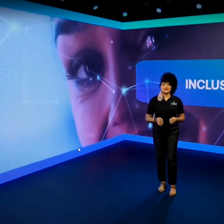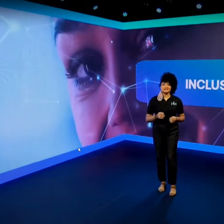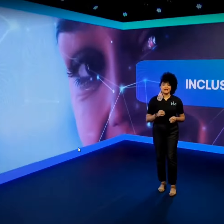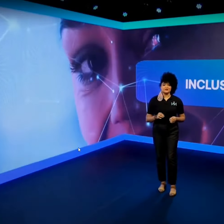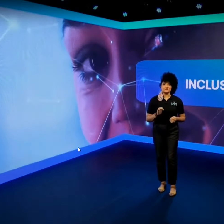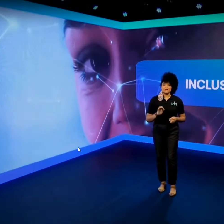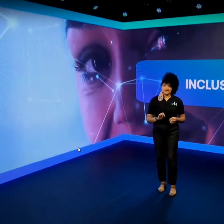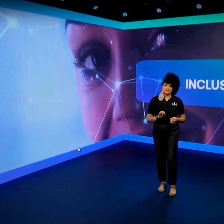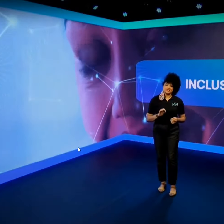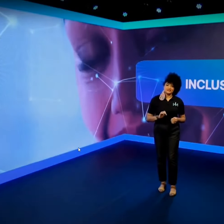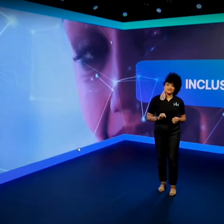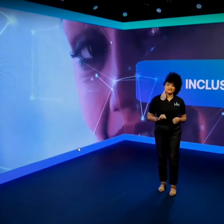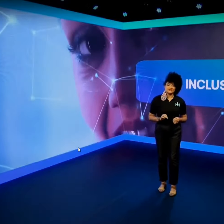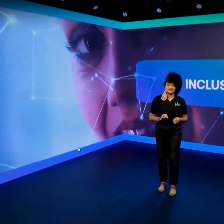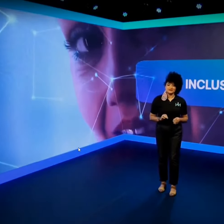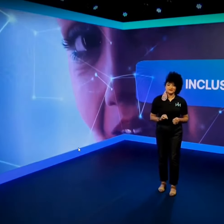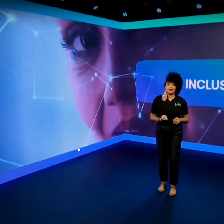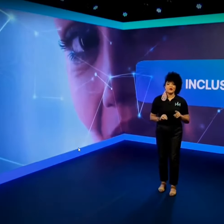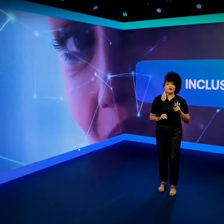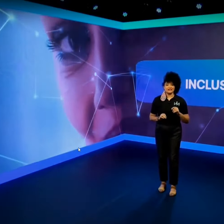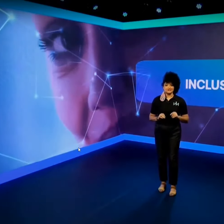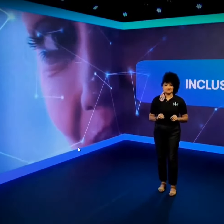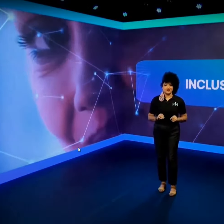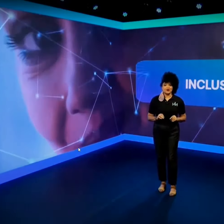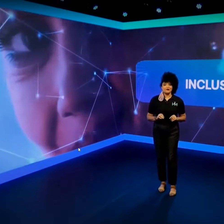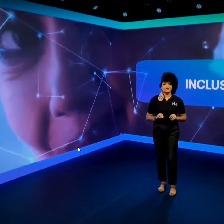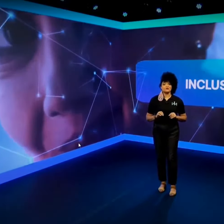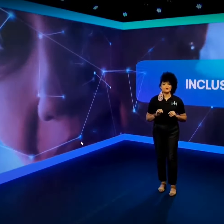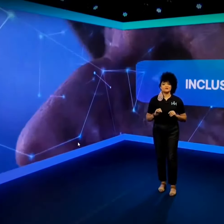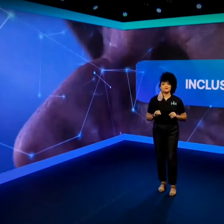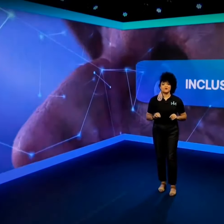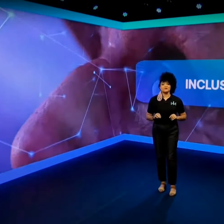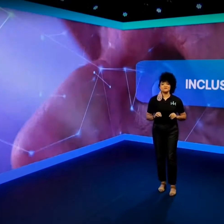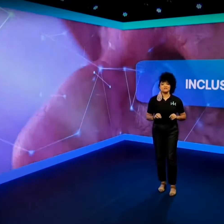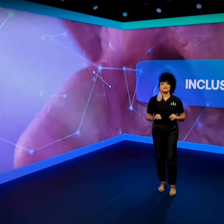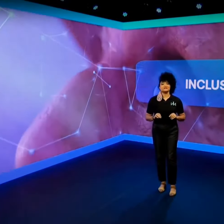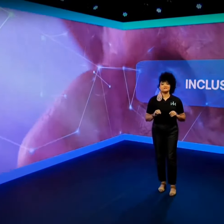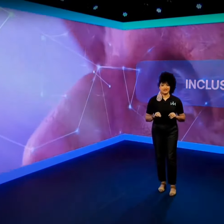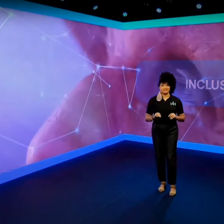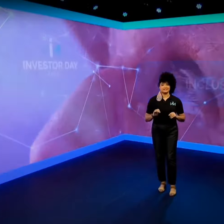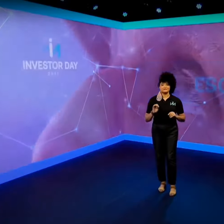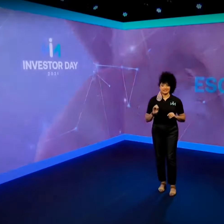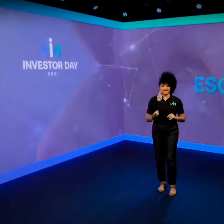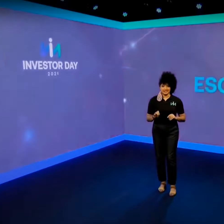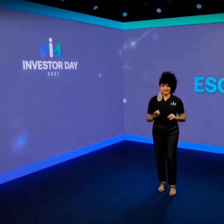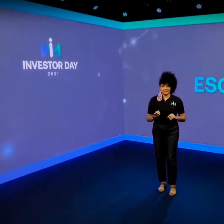vez mais atuante nesse sentido. Olha só os nossos compromissos.